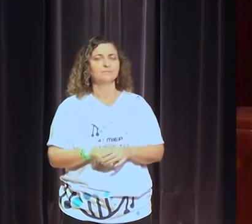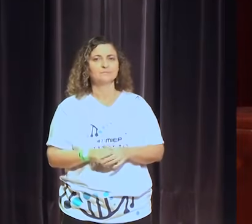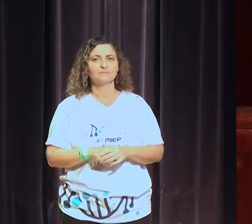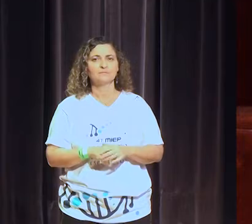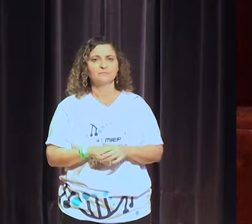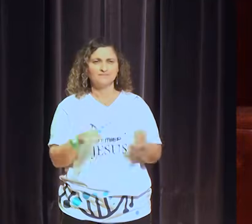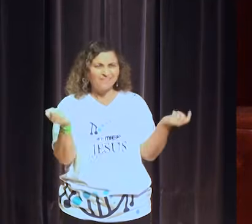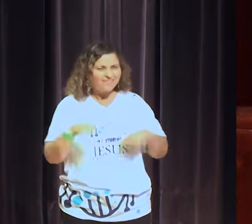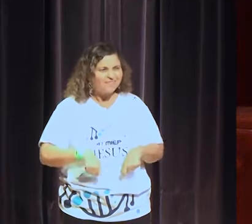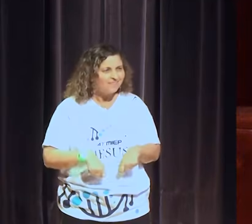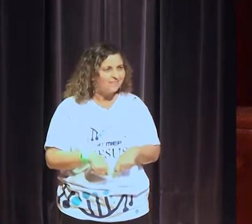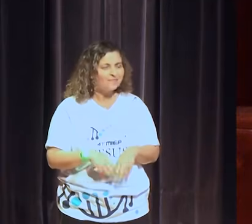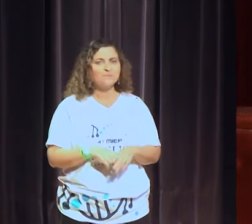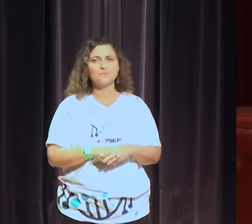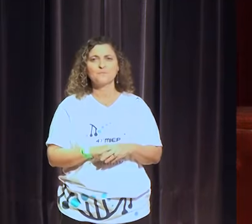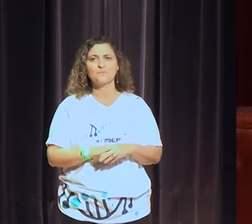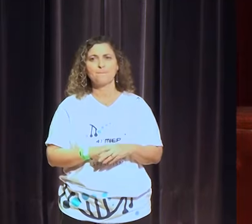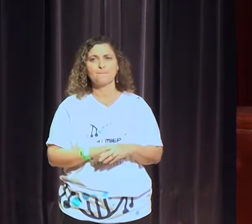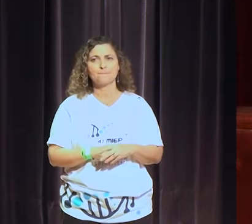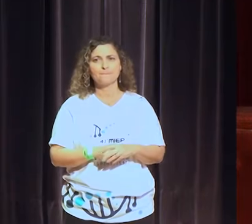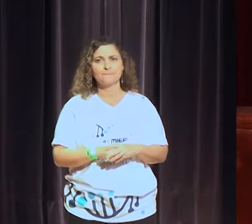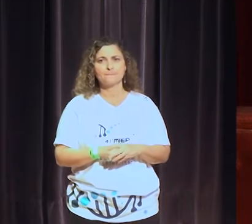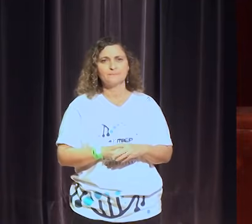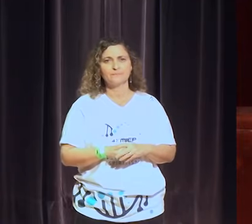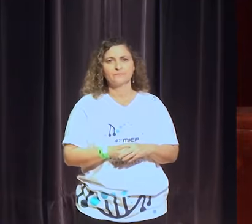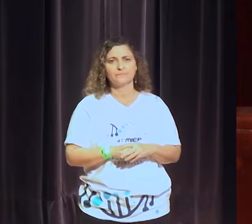Dá para fazer isso?